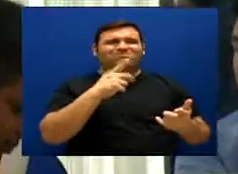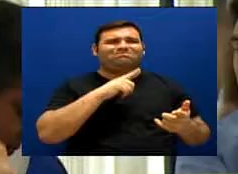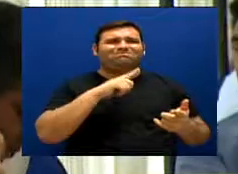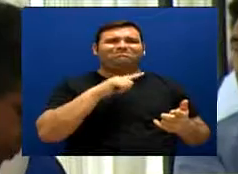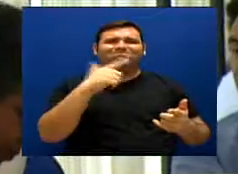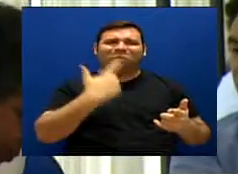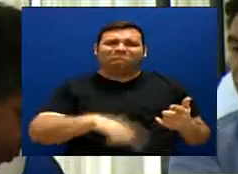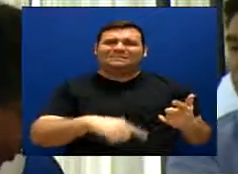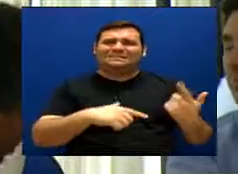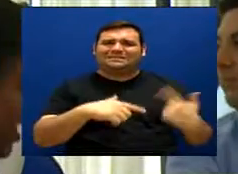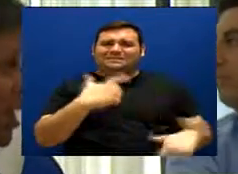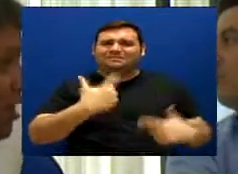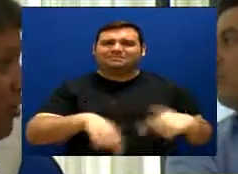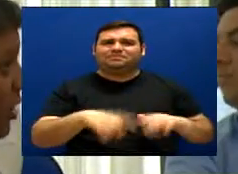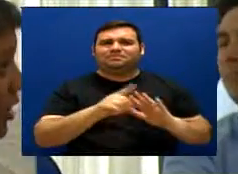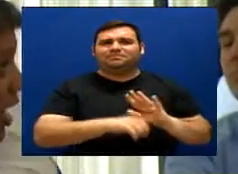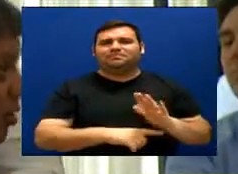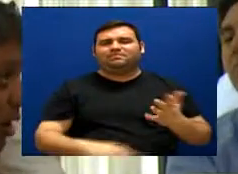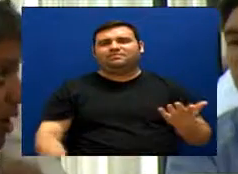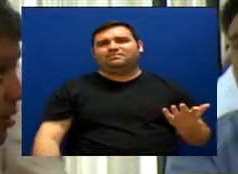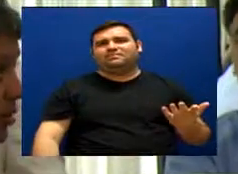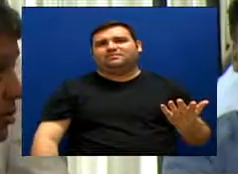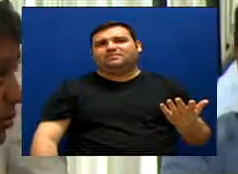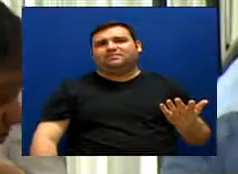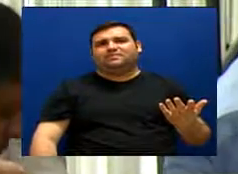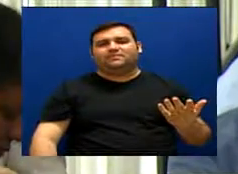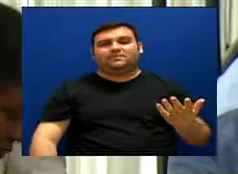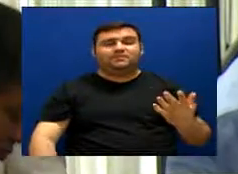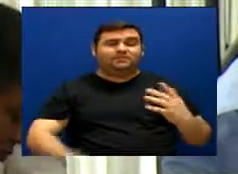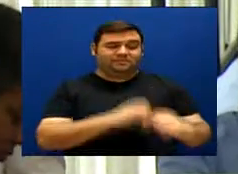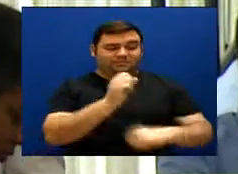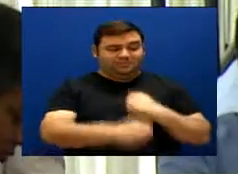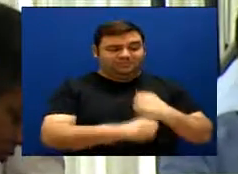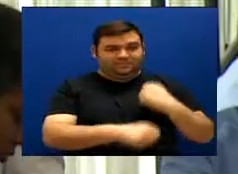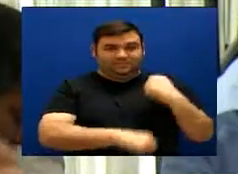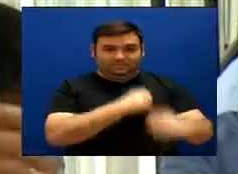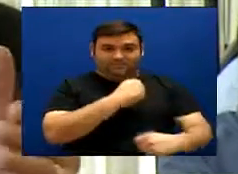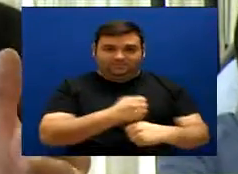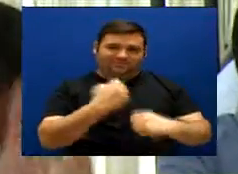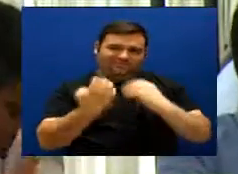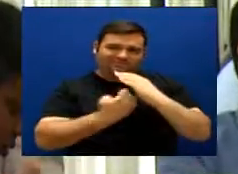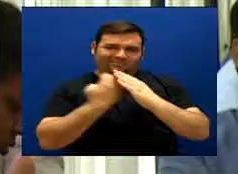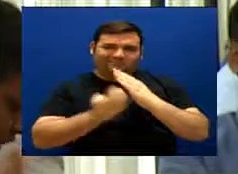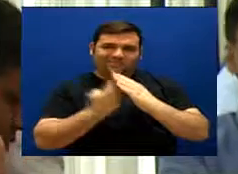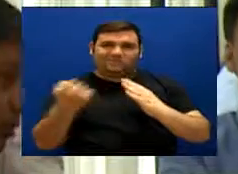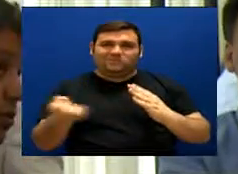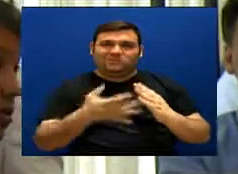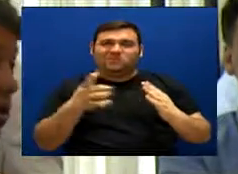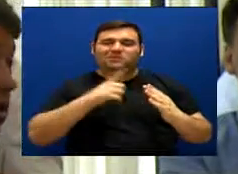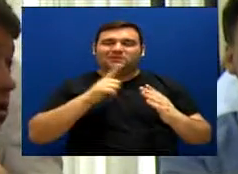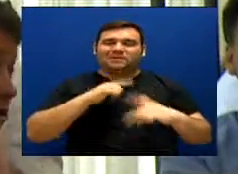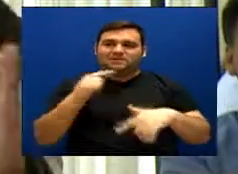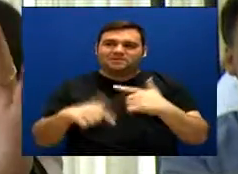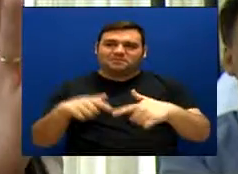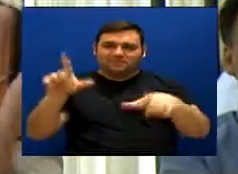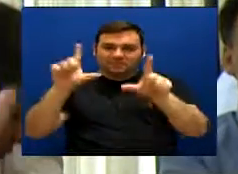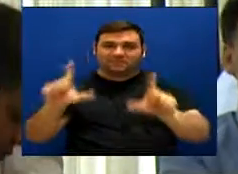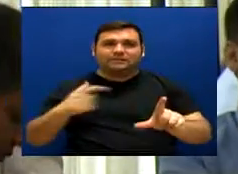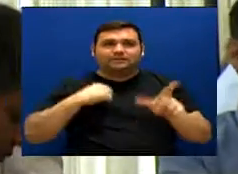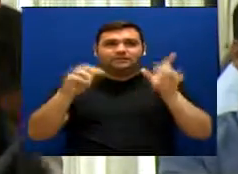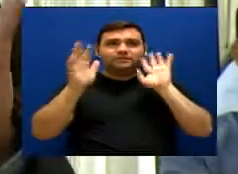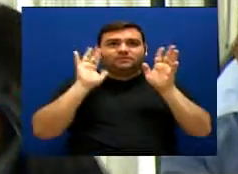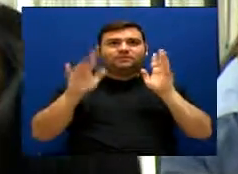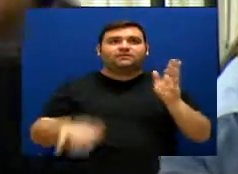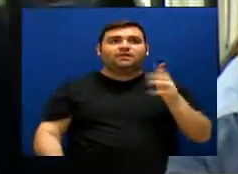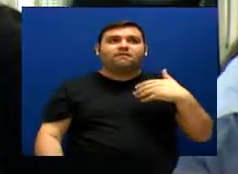mais obrigações do que direitos. Todo ano, quando na nossa empresa vamos renovar o alvará de funcionamento, eu já fico